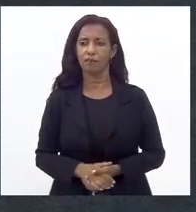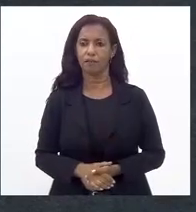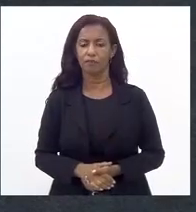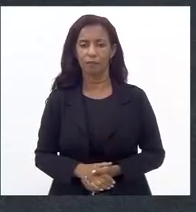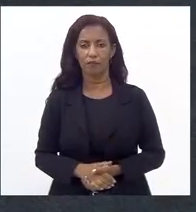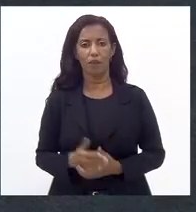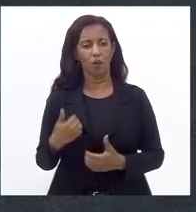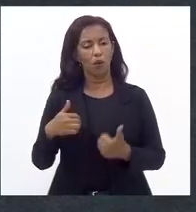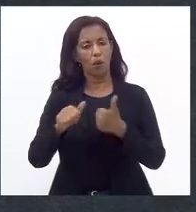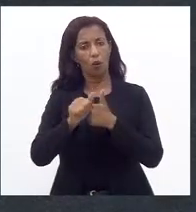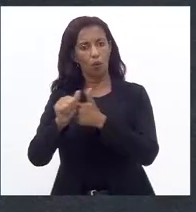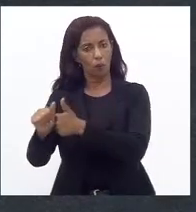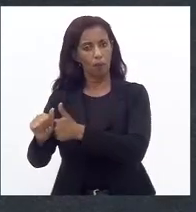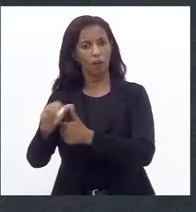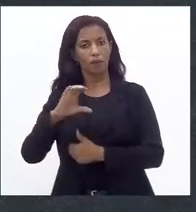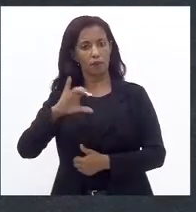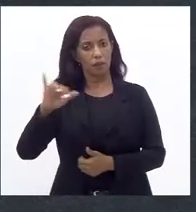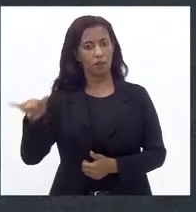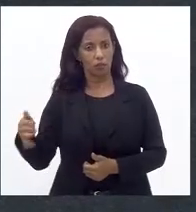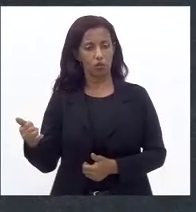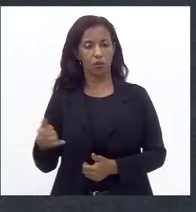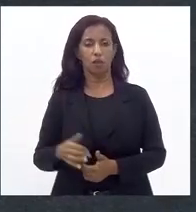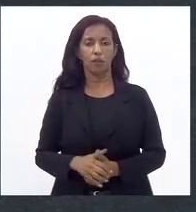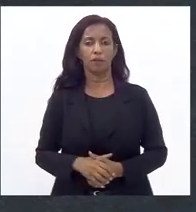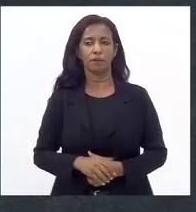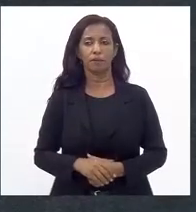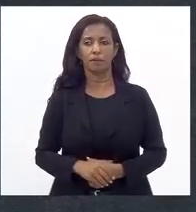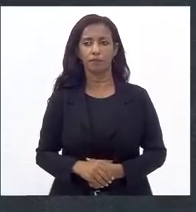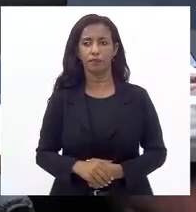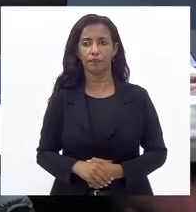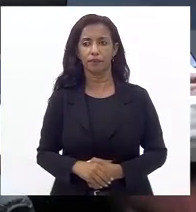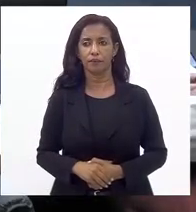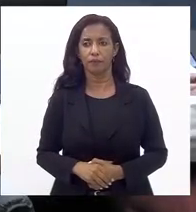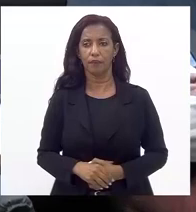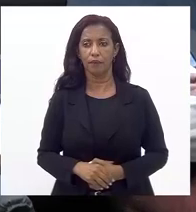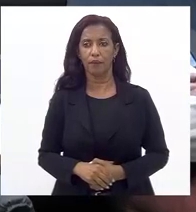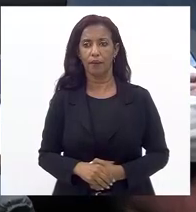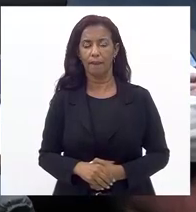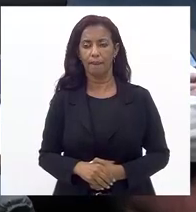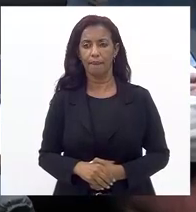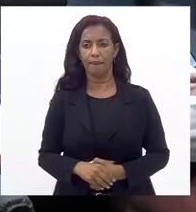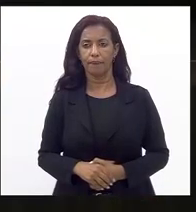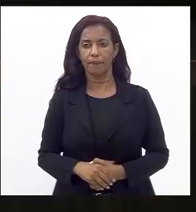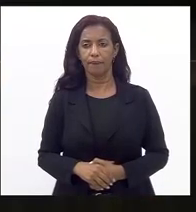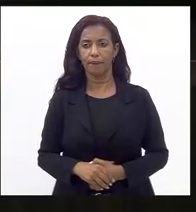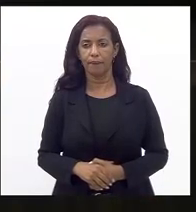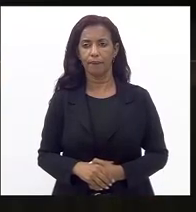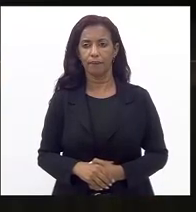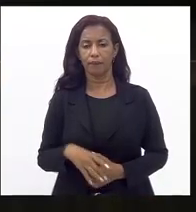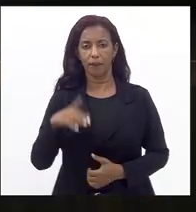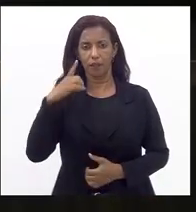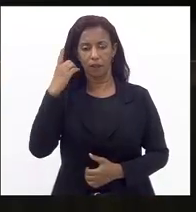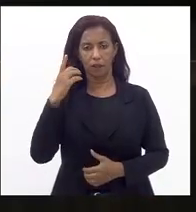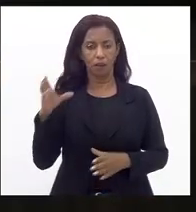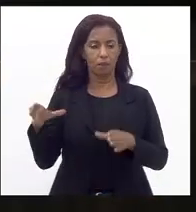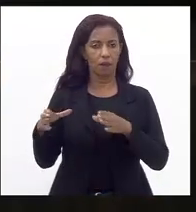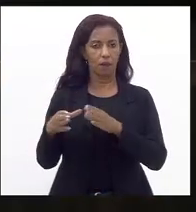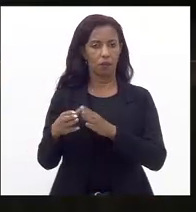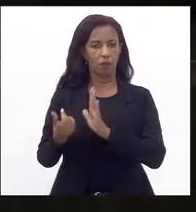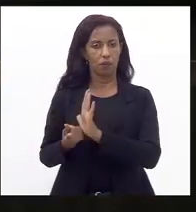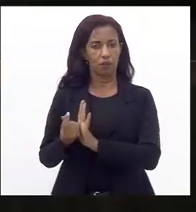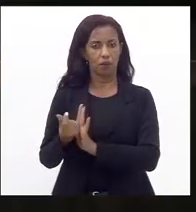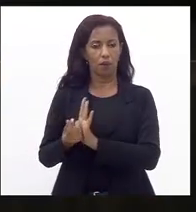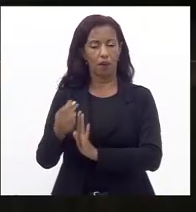portanto acompanha o substantivo é certo nesse aspecto que eu volto agora a venda do 93 o deputado pela comissão de orçamento